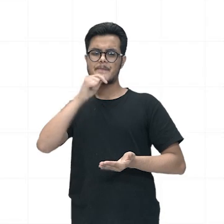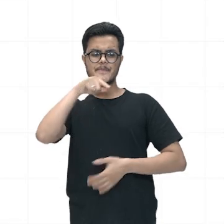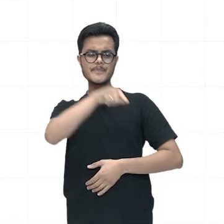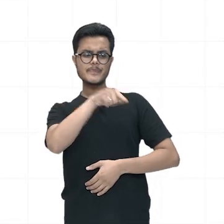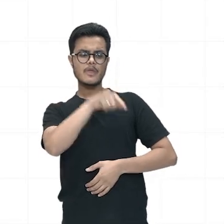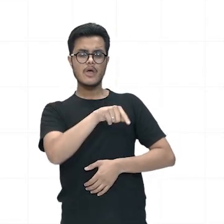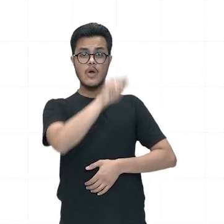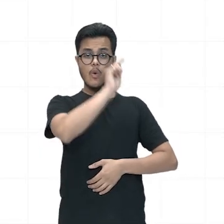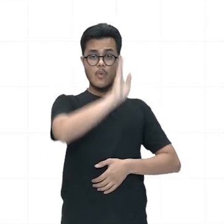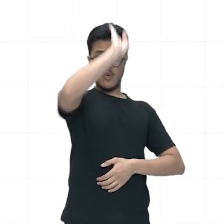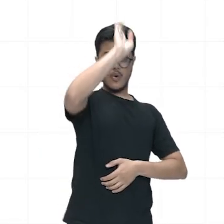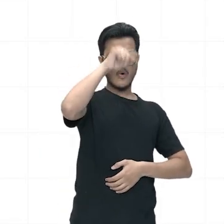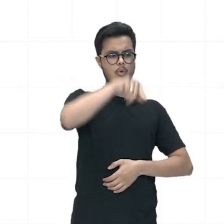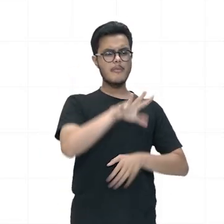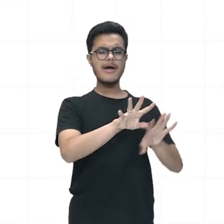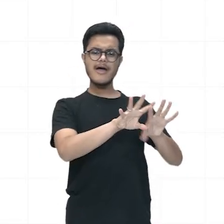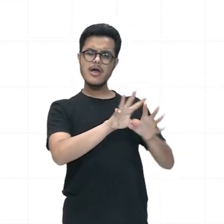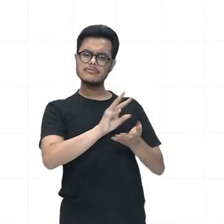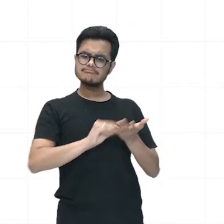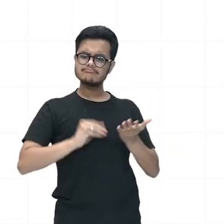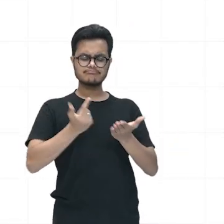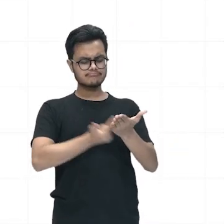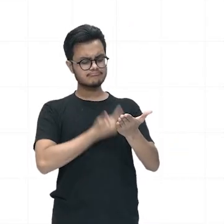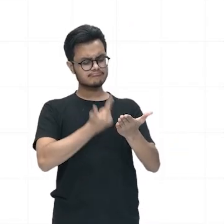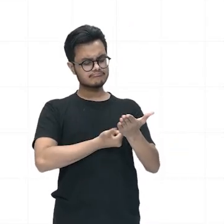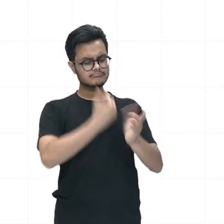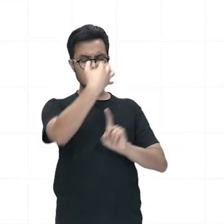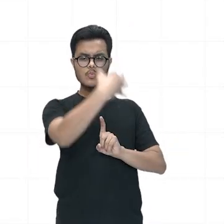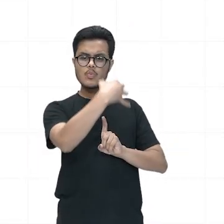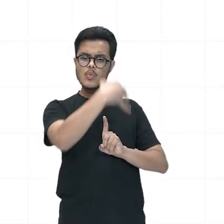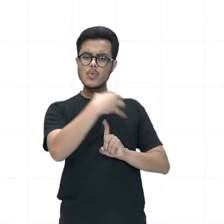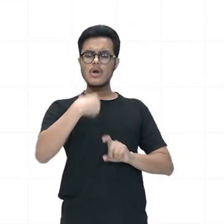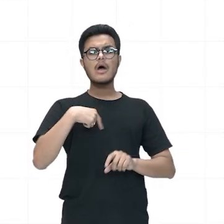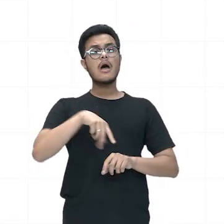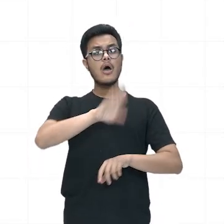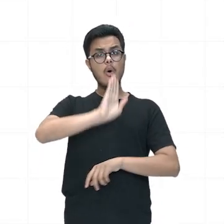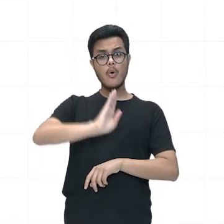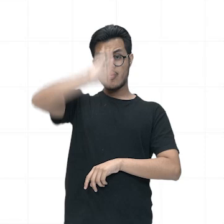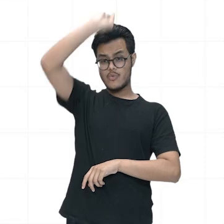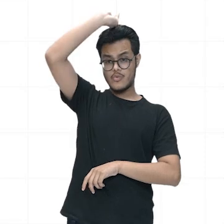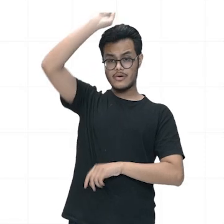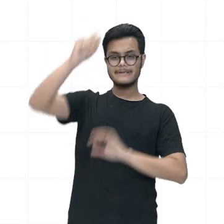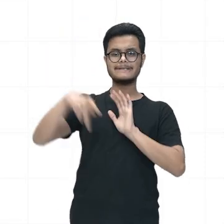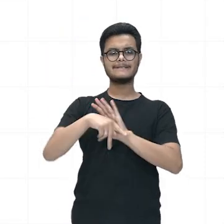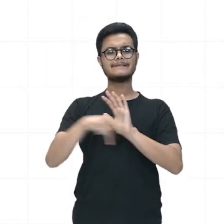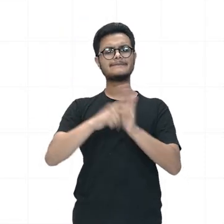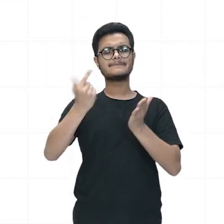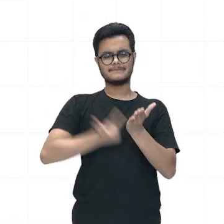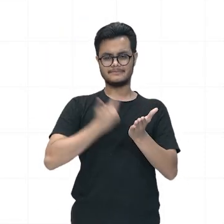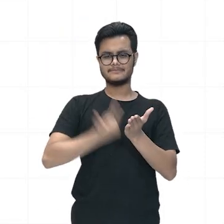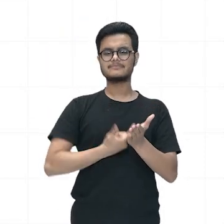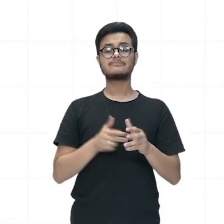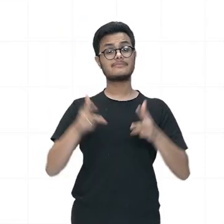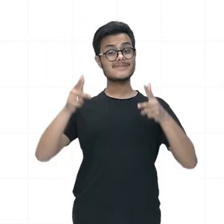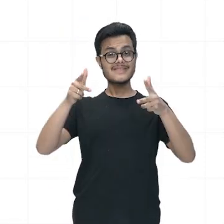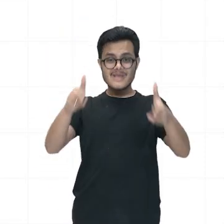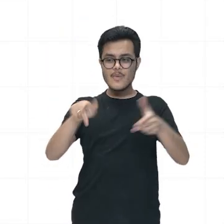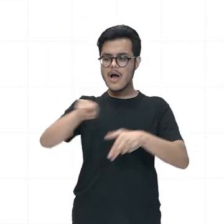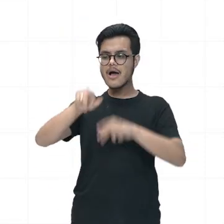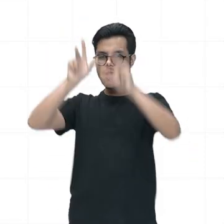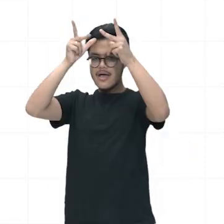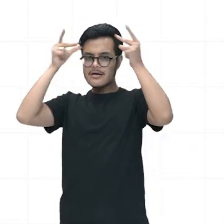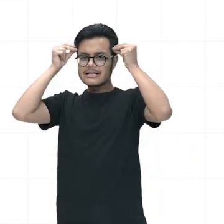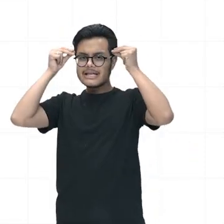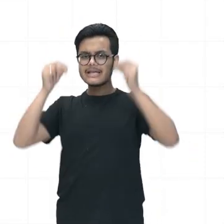Seus autores usaram temas e ideias romanas a partir de formas e modelos